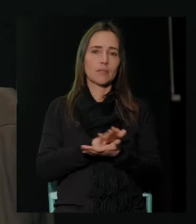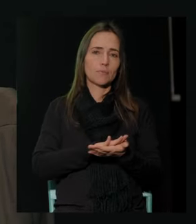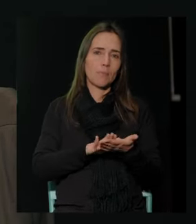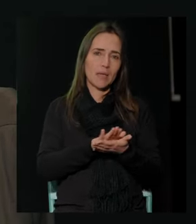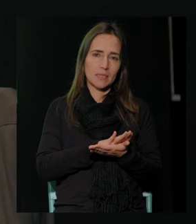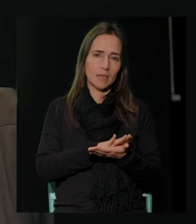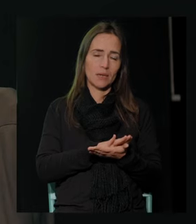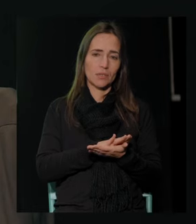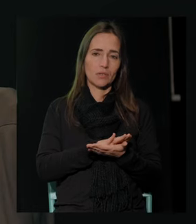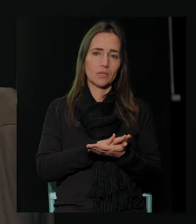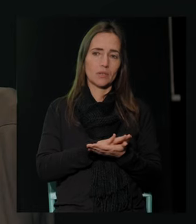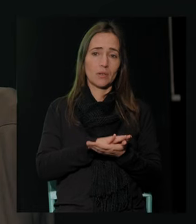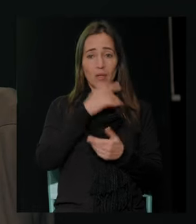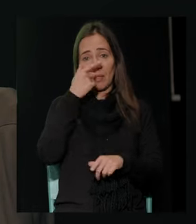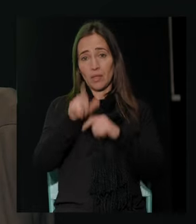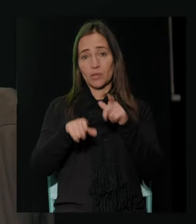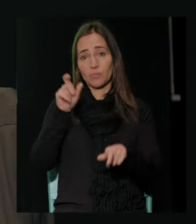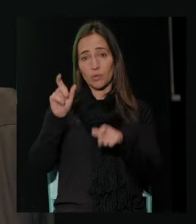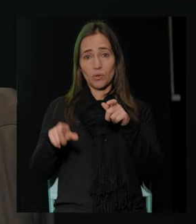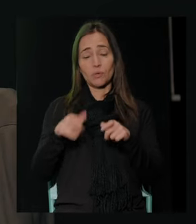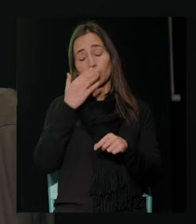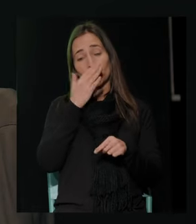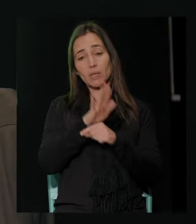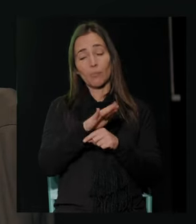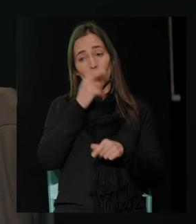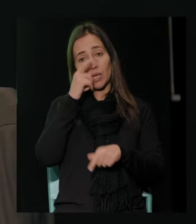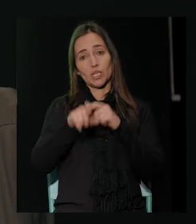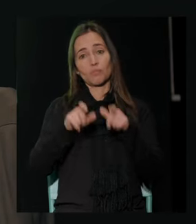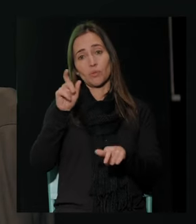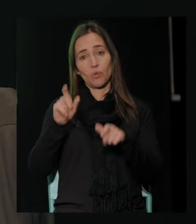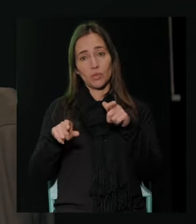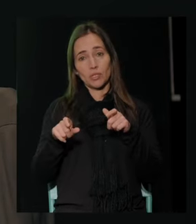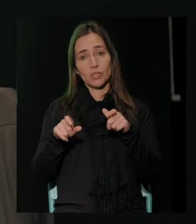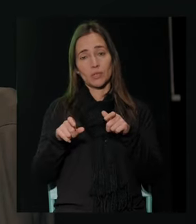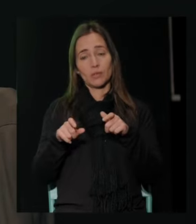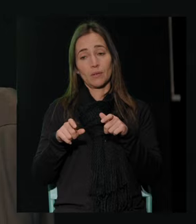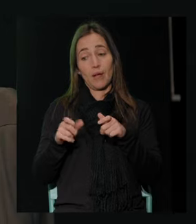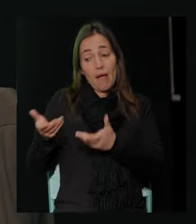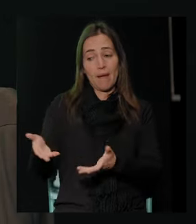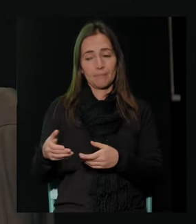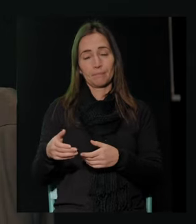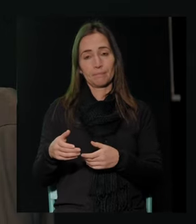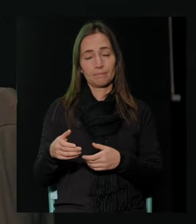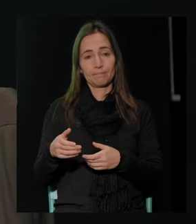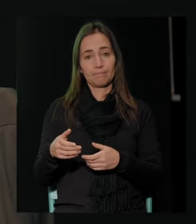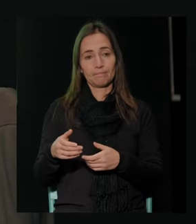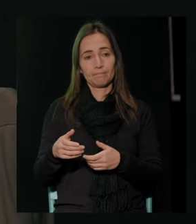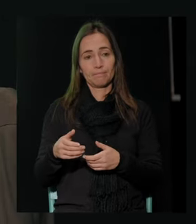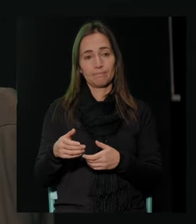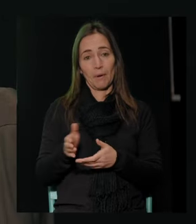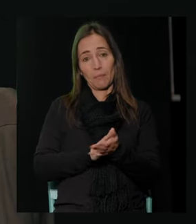básicas e elementares das pessoas, nomeadamente aquelas pessoas que estão mais estão mais à mercê, estão mais à mão de semear.